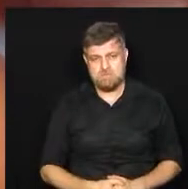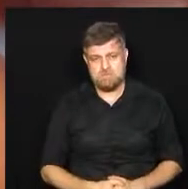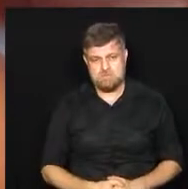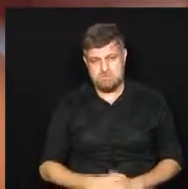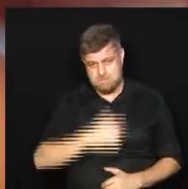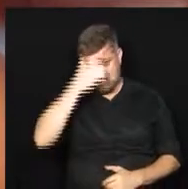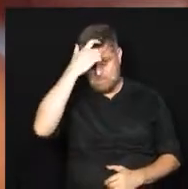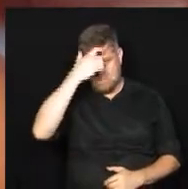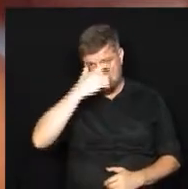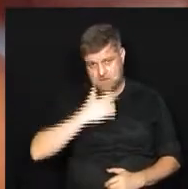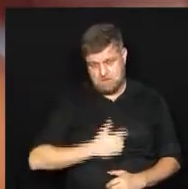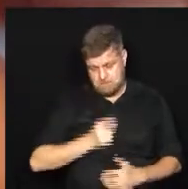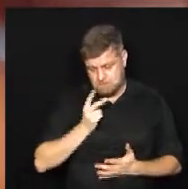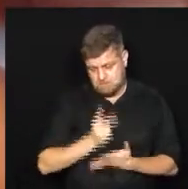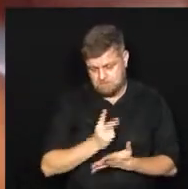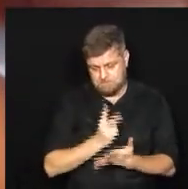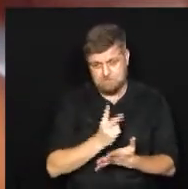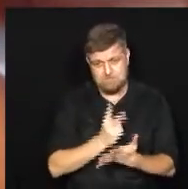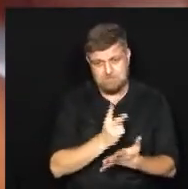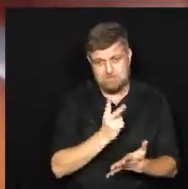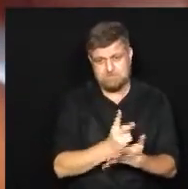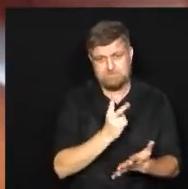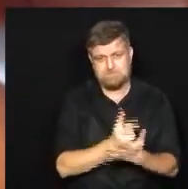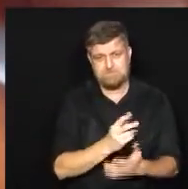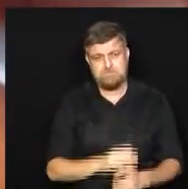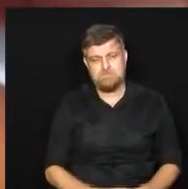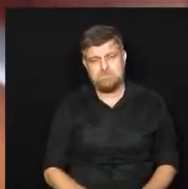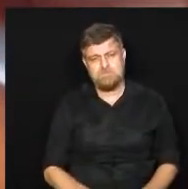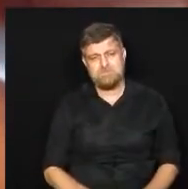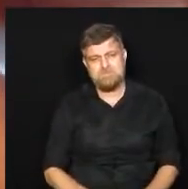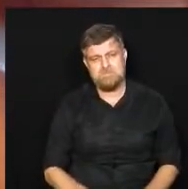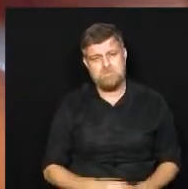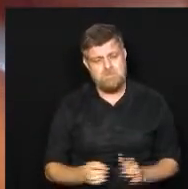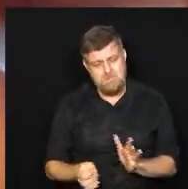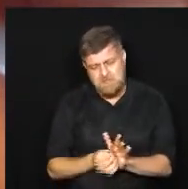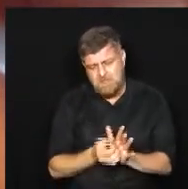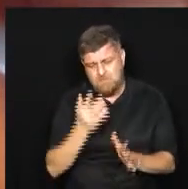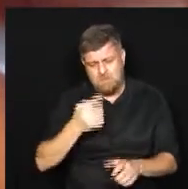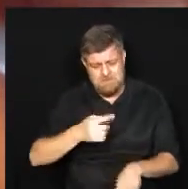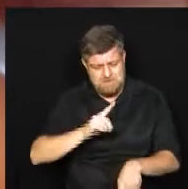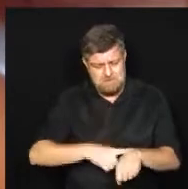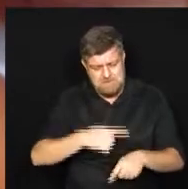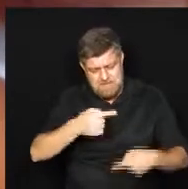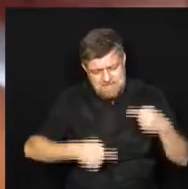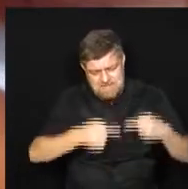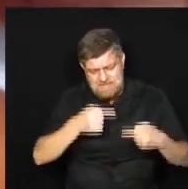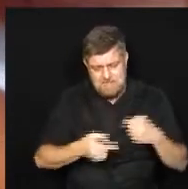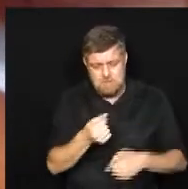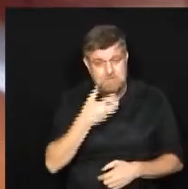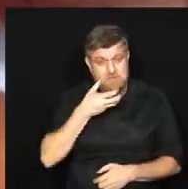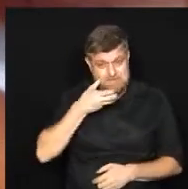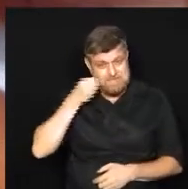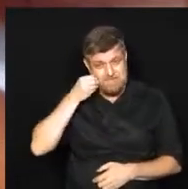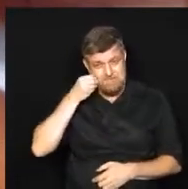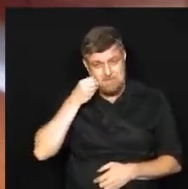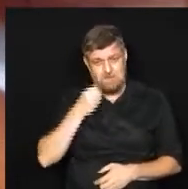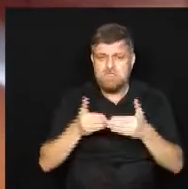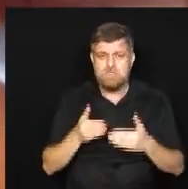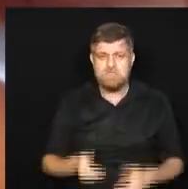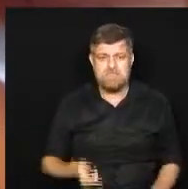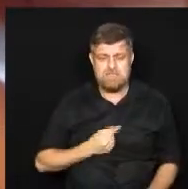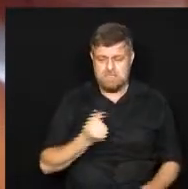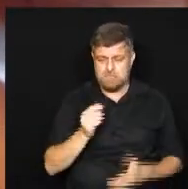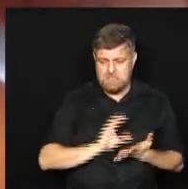fiz sempre em vários momentos de discussão orçamentária, eu fiz destinação